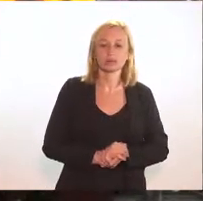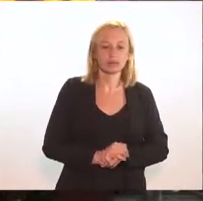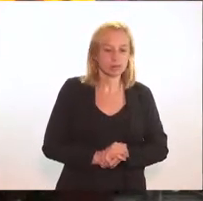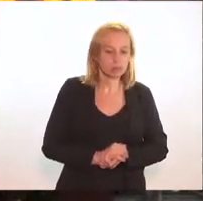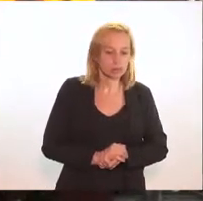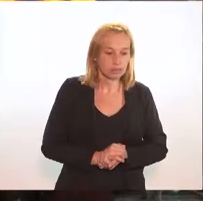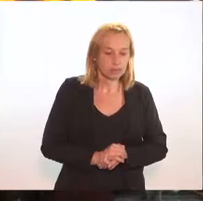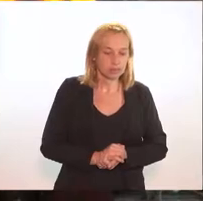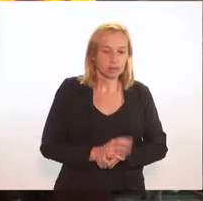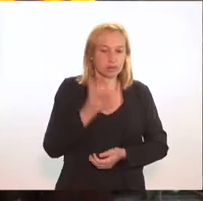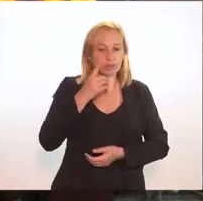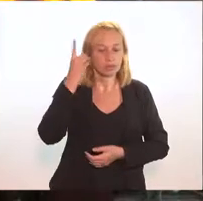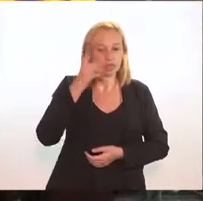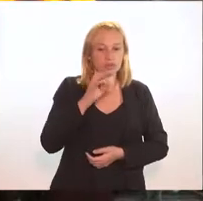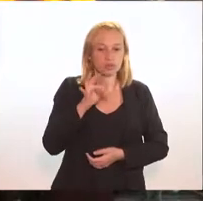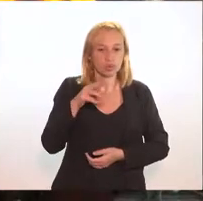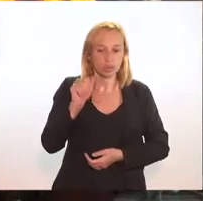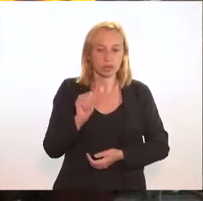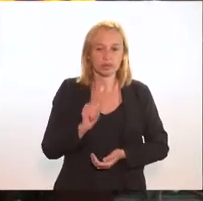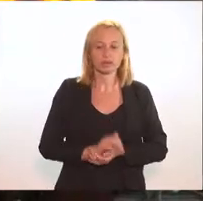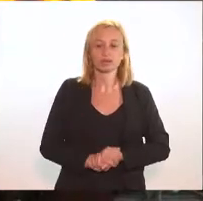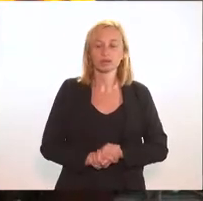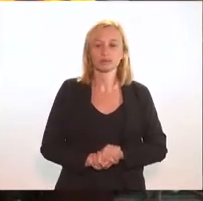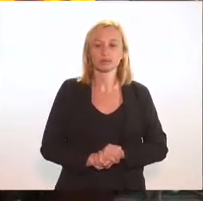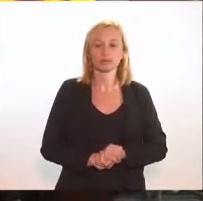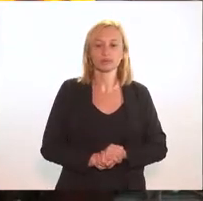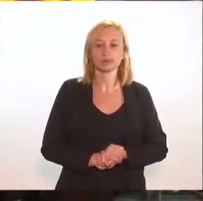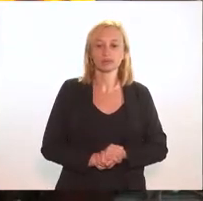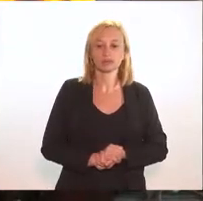Do deputado Gustavo Tutuca.